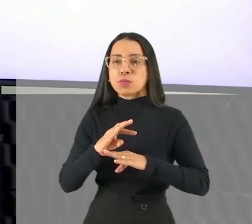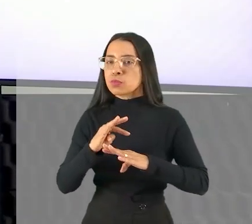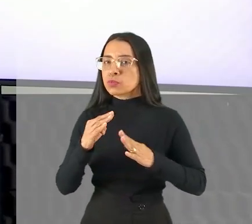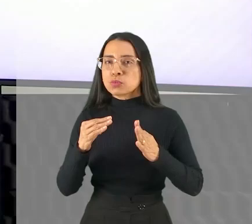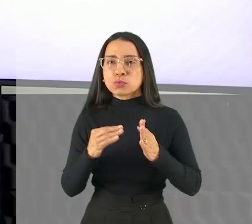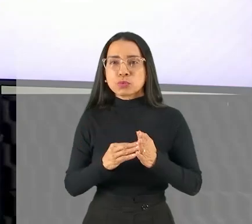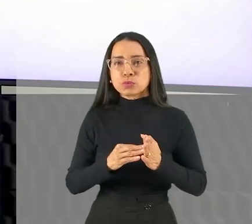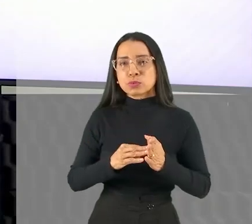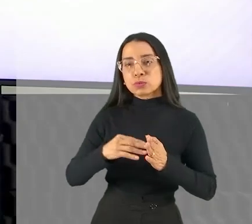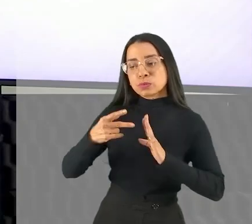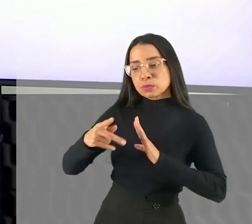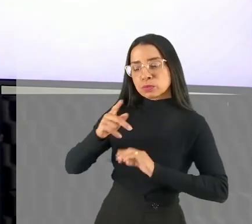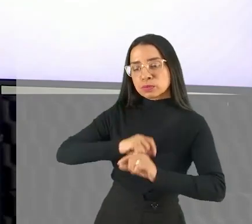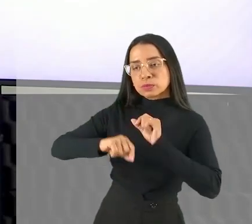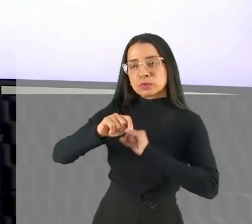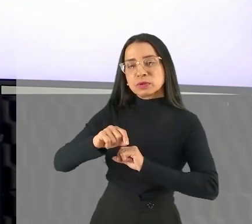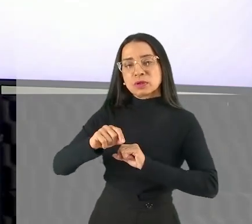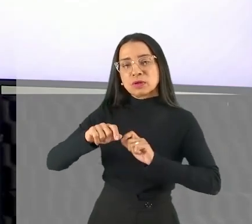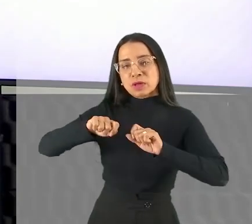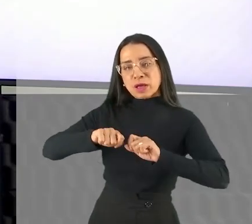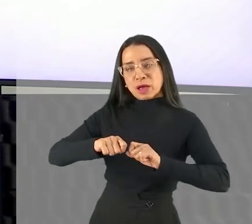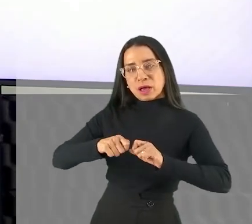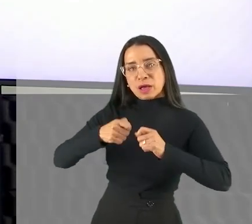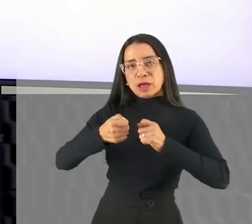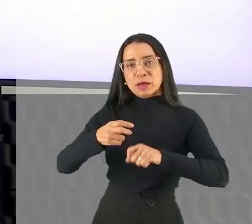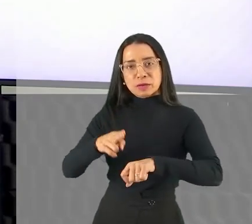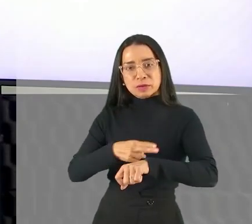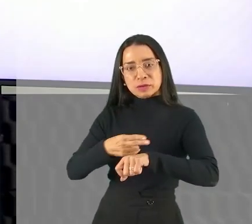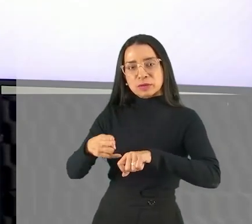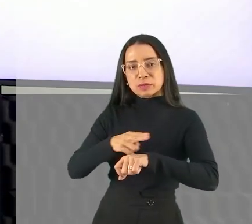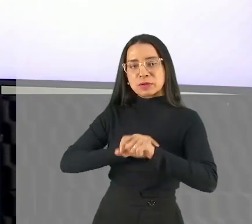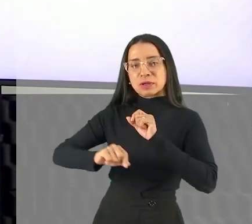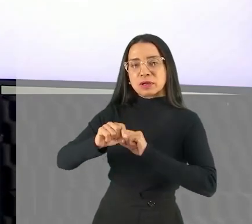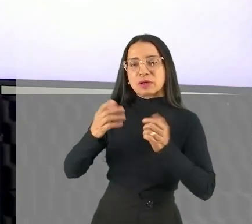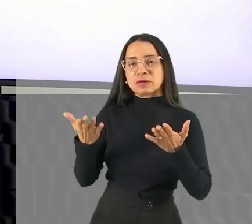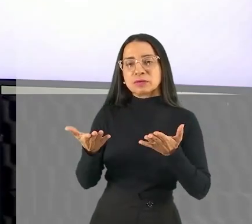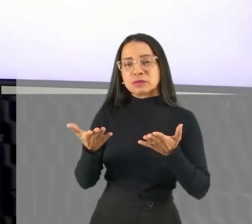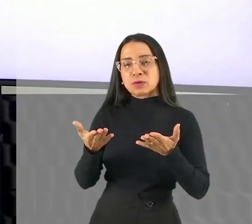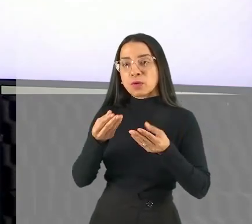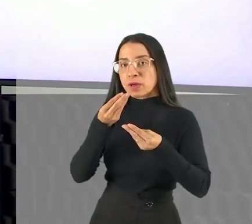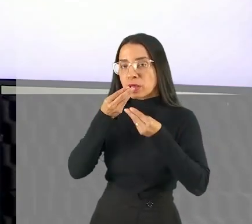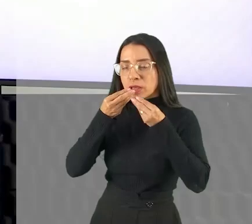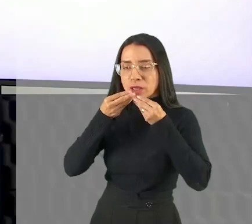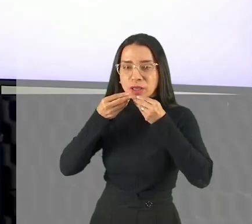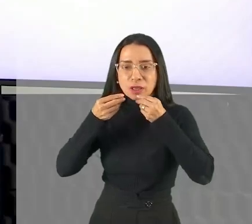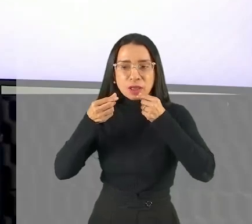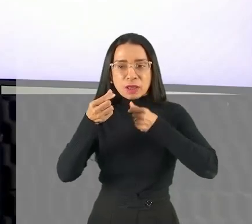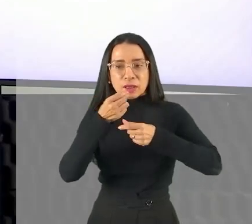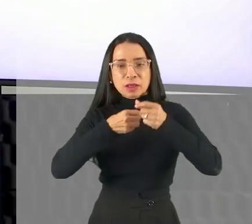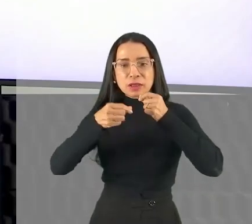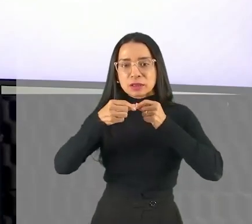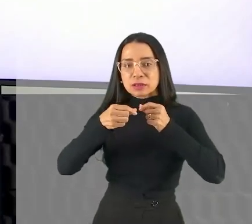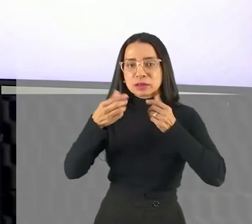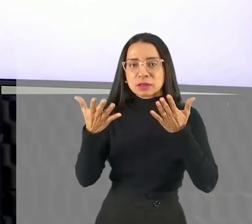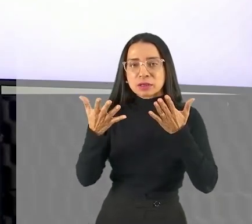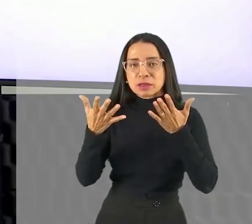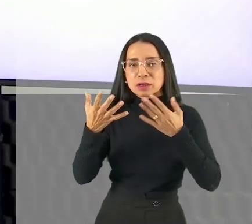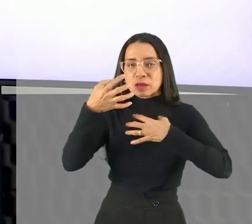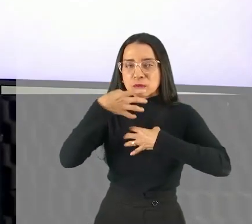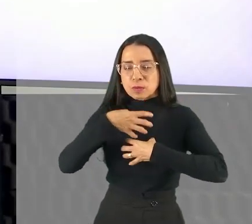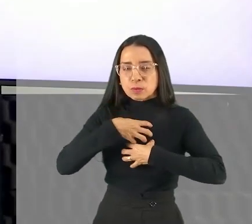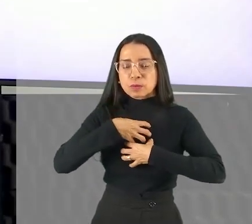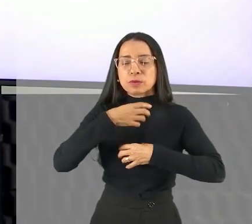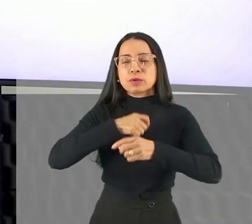delicado chocolate, o irresistível recheio cremoso começa a derreter na sua boca, acariciando todos os seus